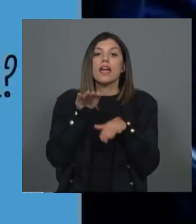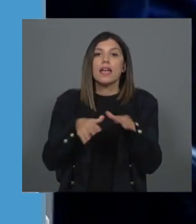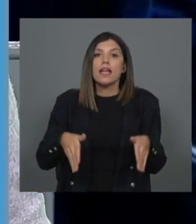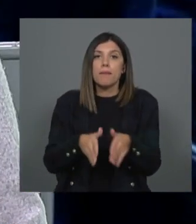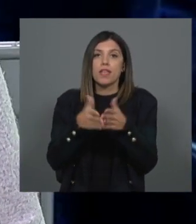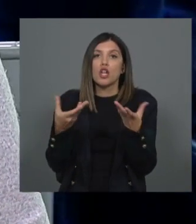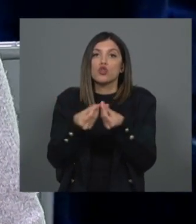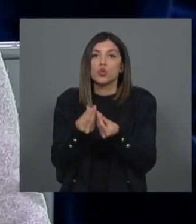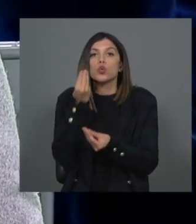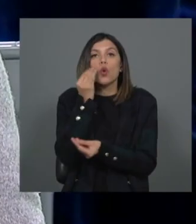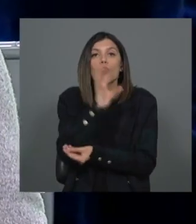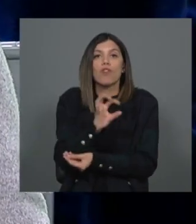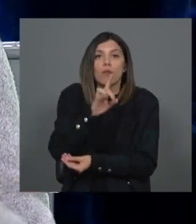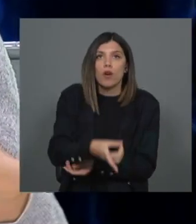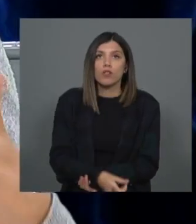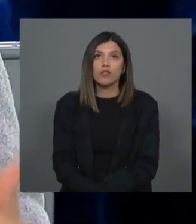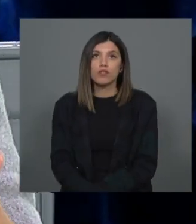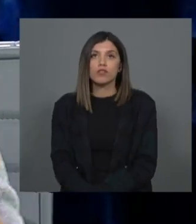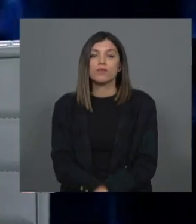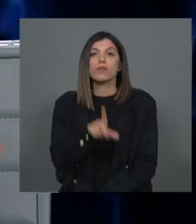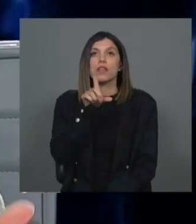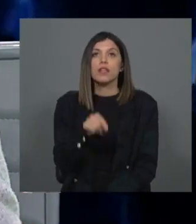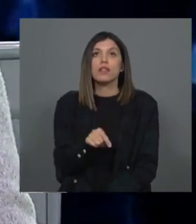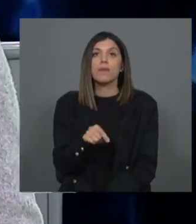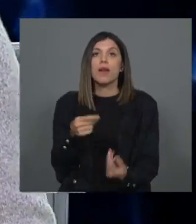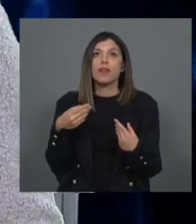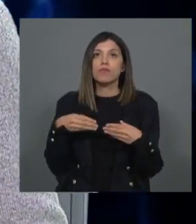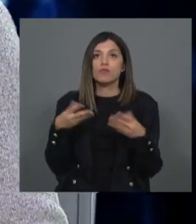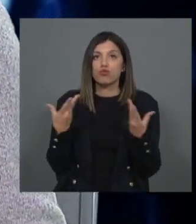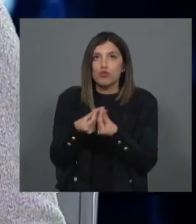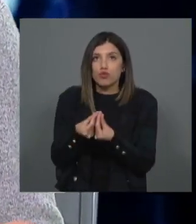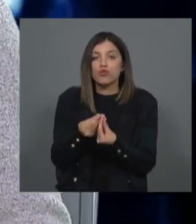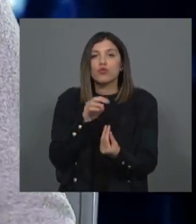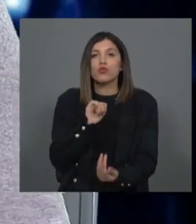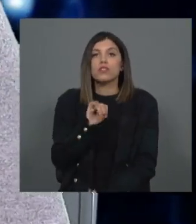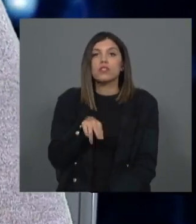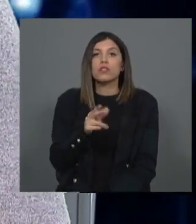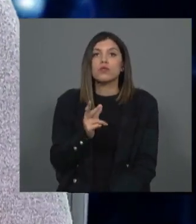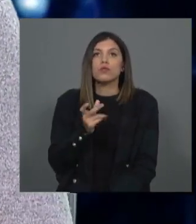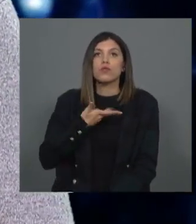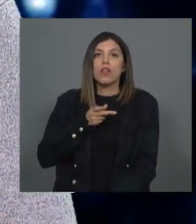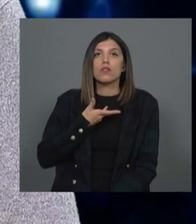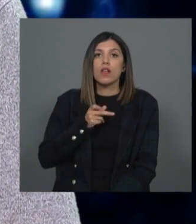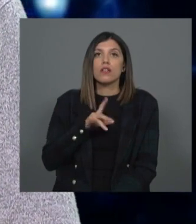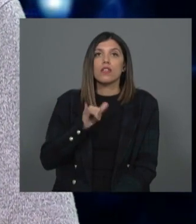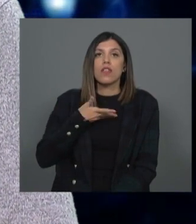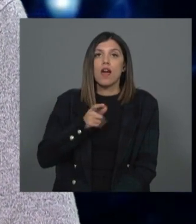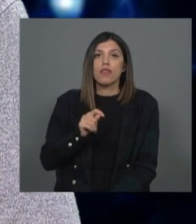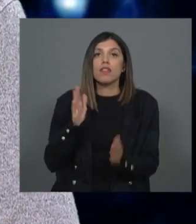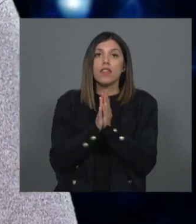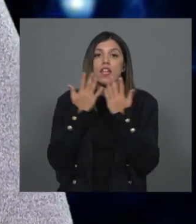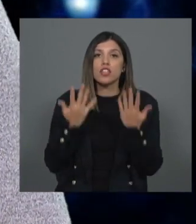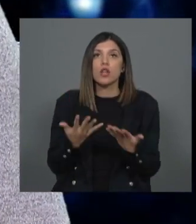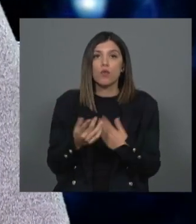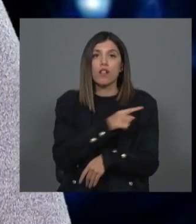mais abrangente, a sinodalidade na Igreja, e nomeadamente a sinodalidade na Igreja atual. Como sabemos, o Papa Francisco tem